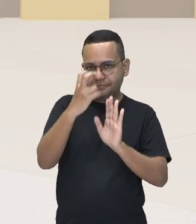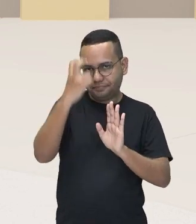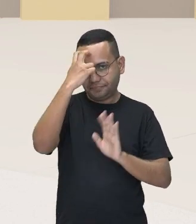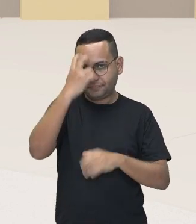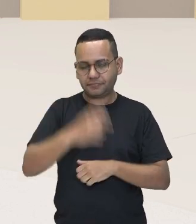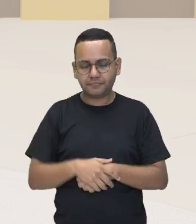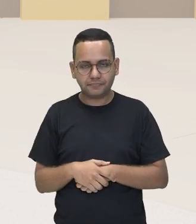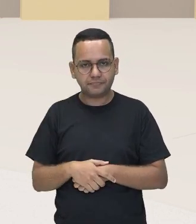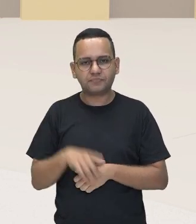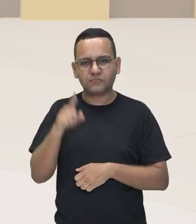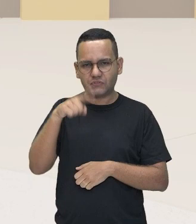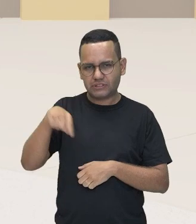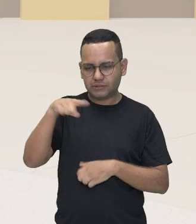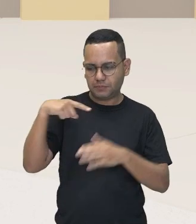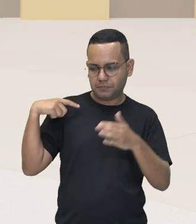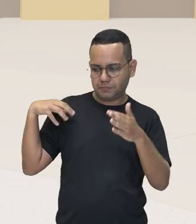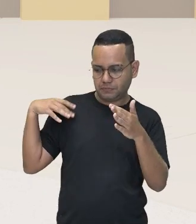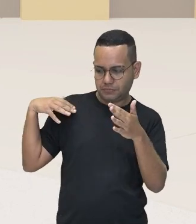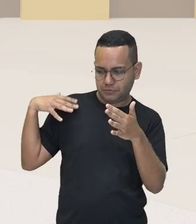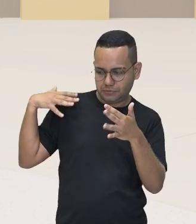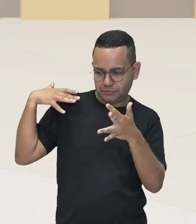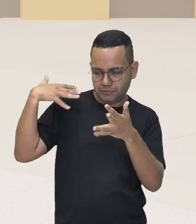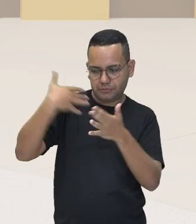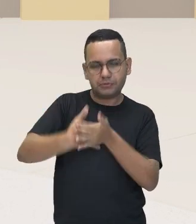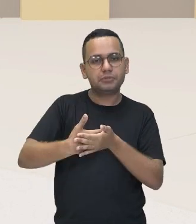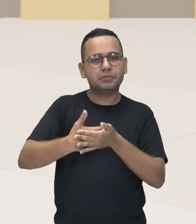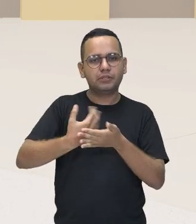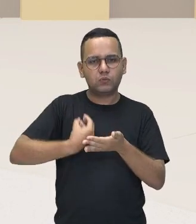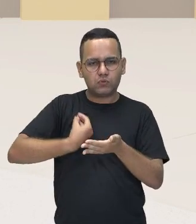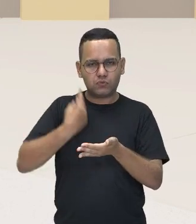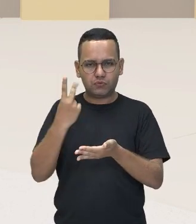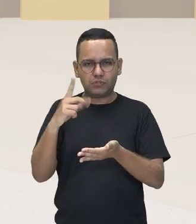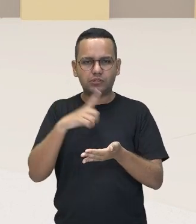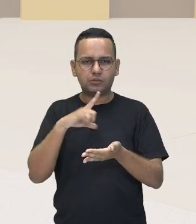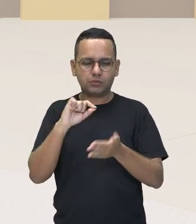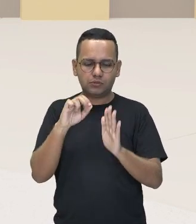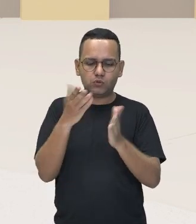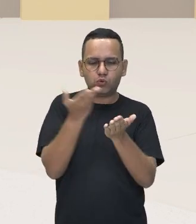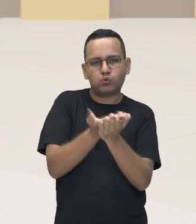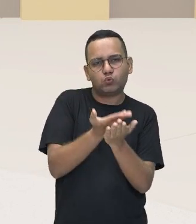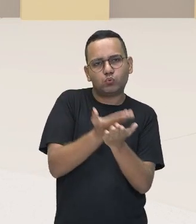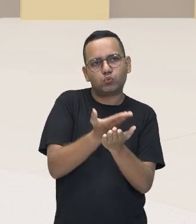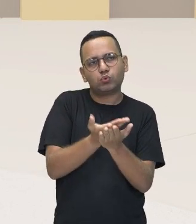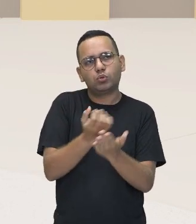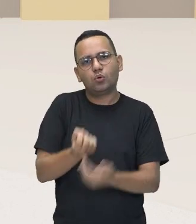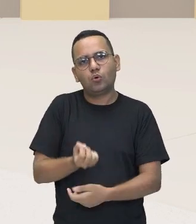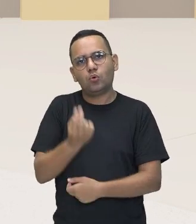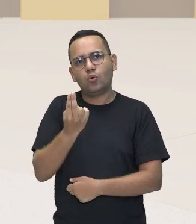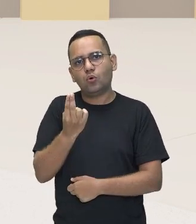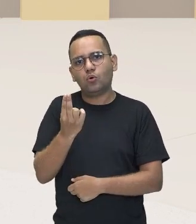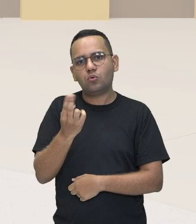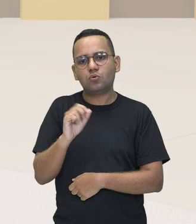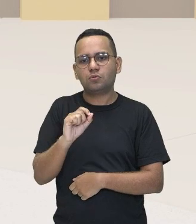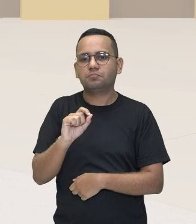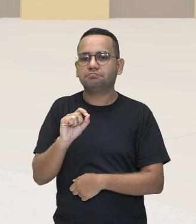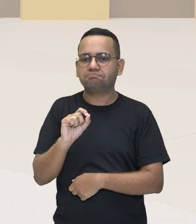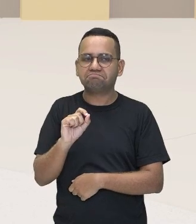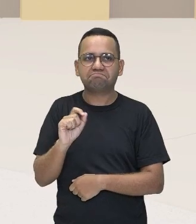sua vida, através dos estudos, através, então, né, até mesmo do